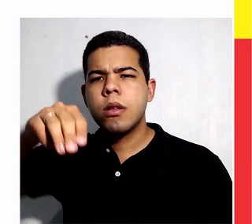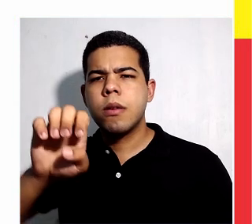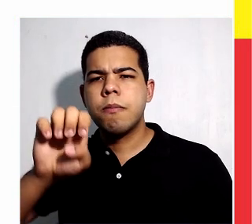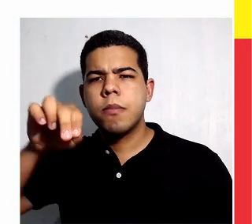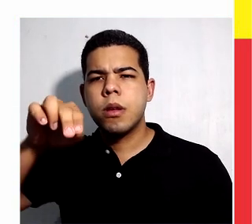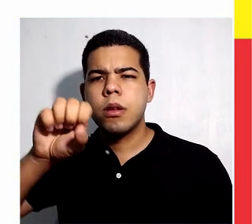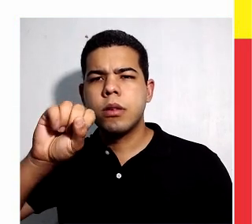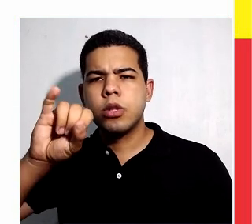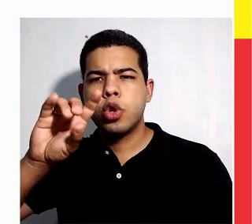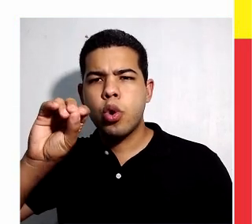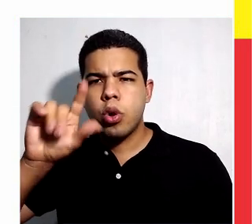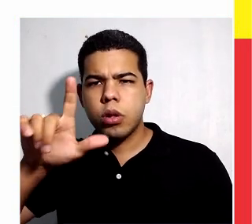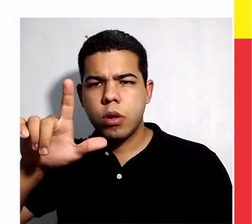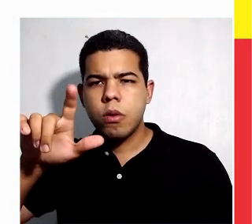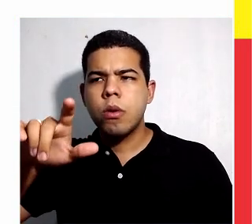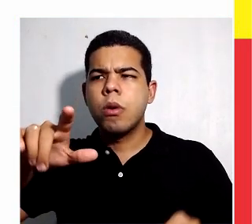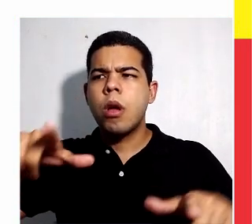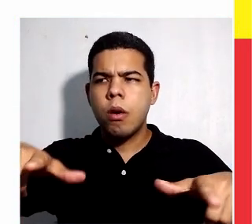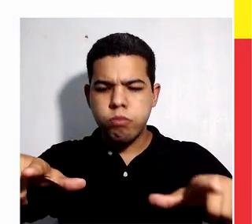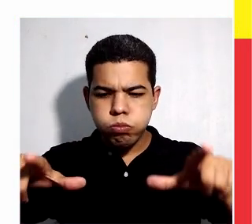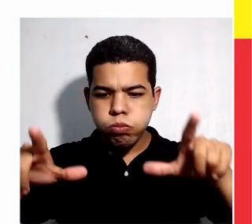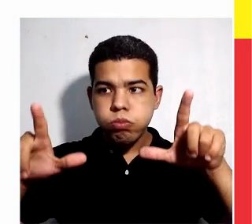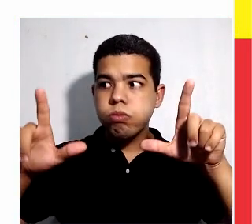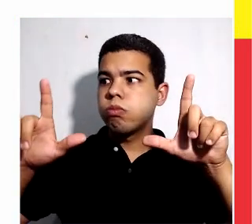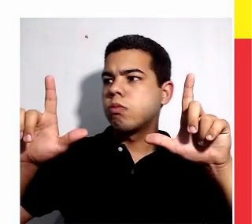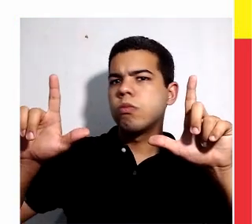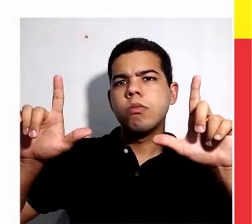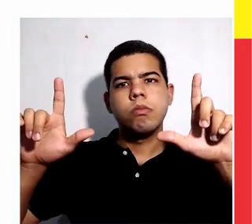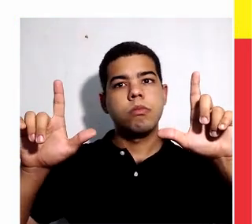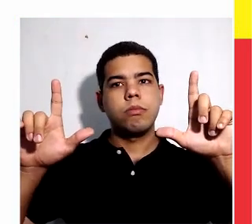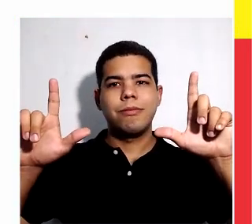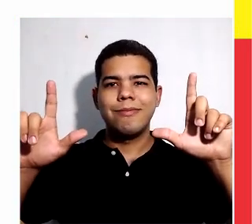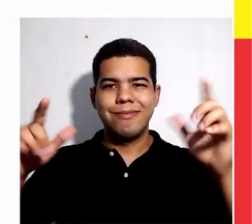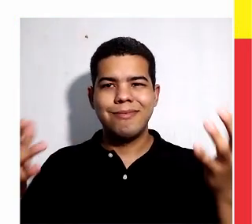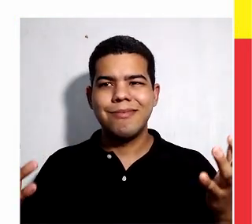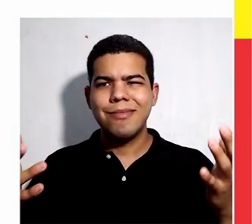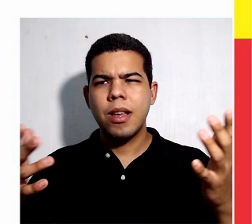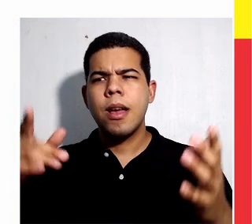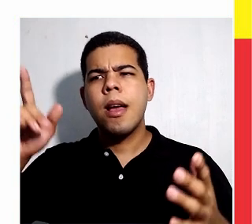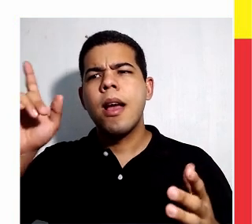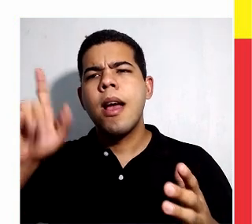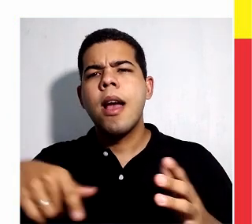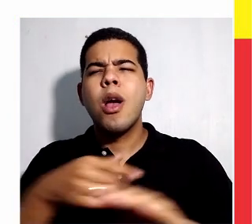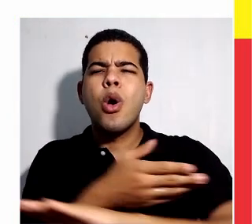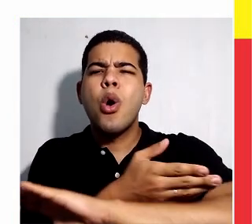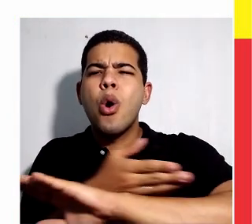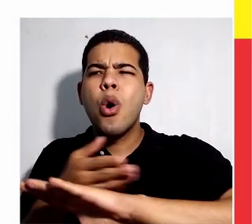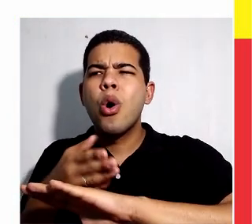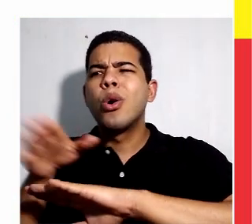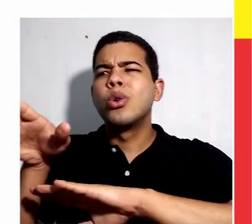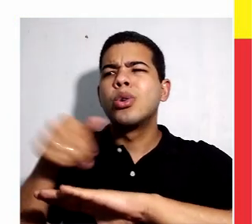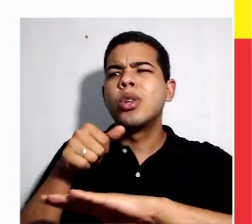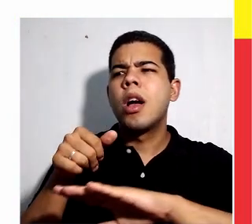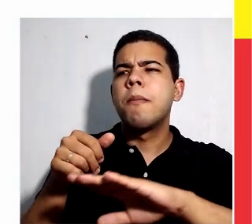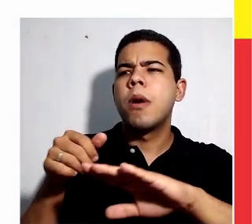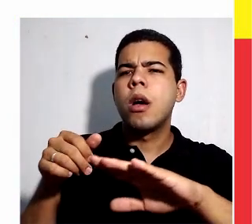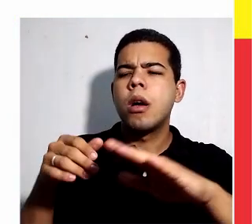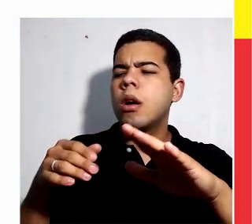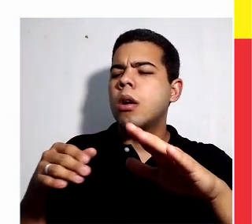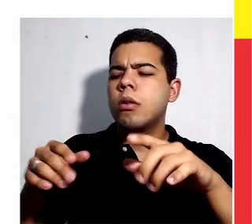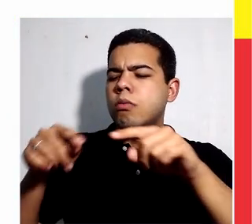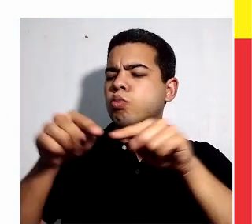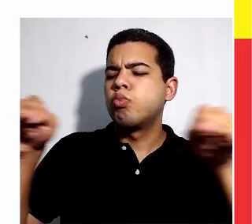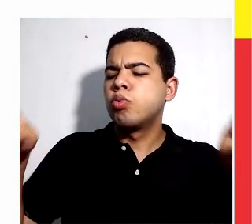seja, de superfície. Eu destaco aqui, ó, presta bem atenção. Popularmente podemos dizer que é o